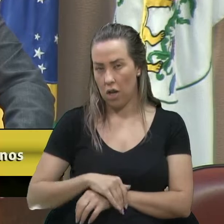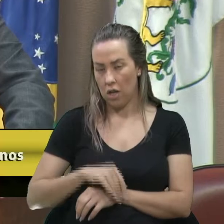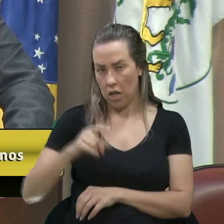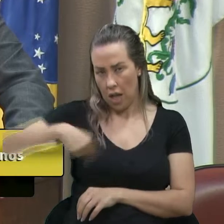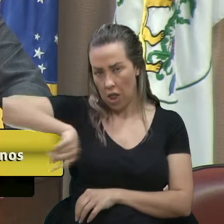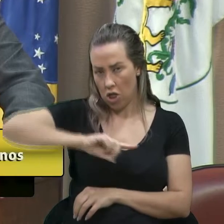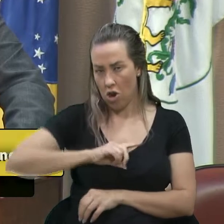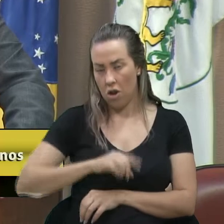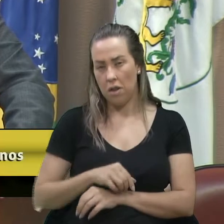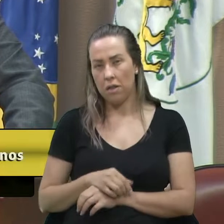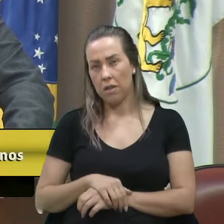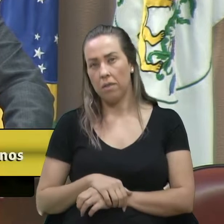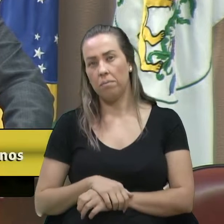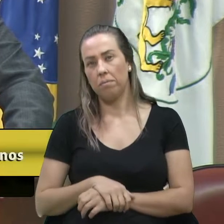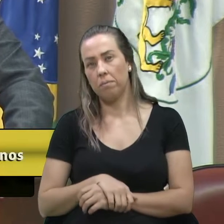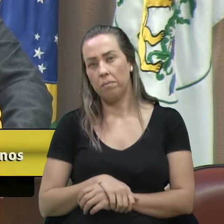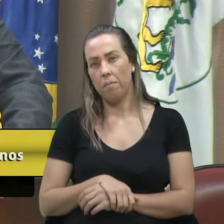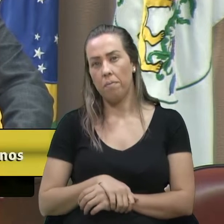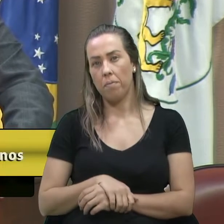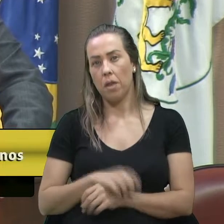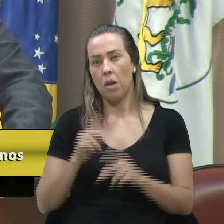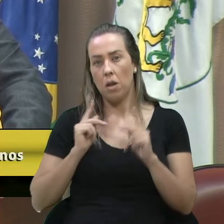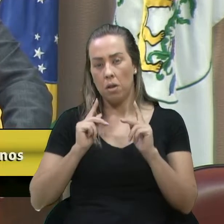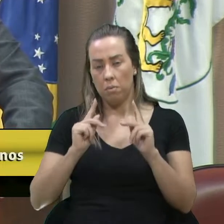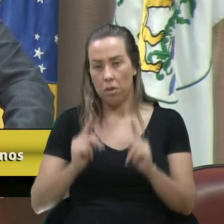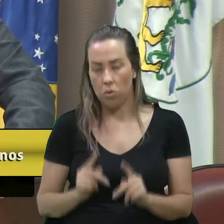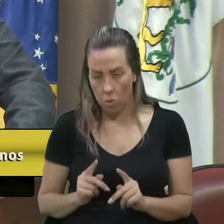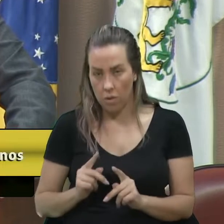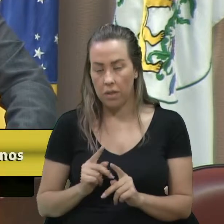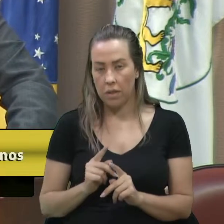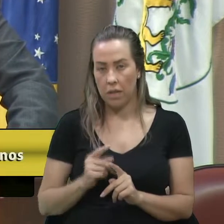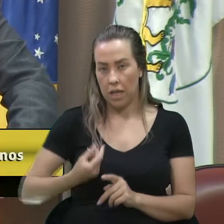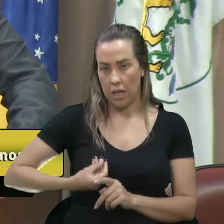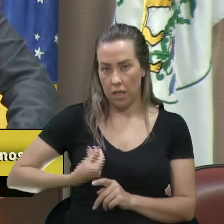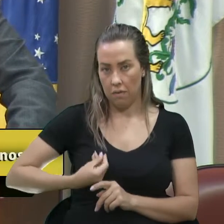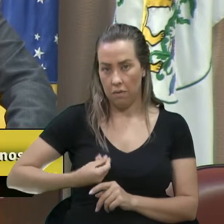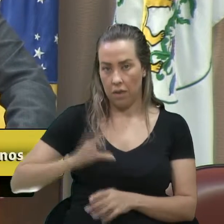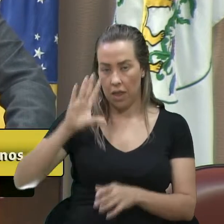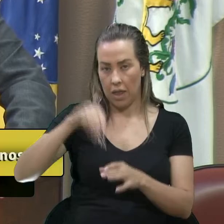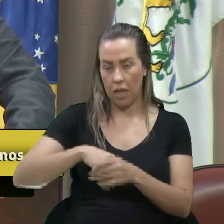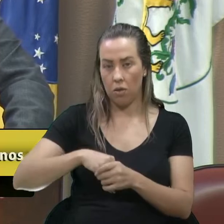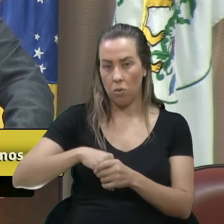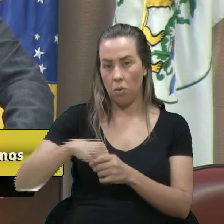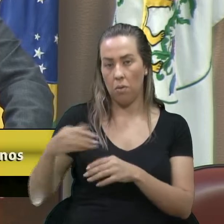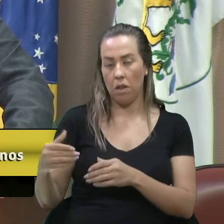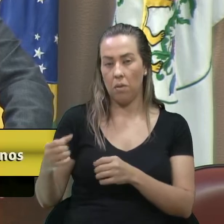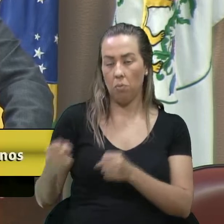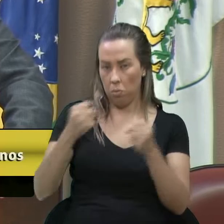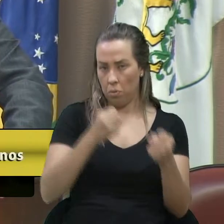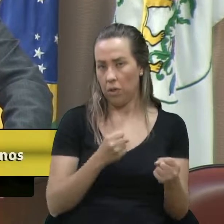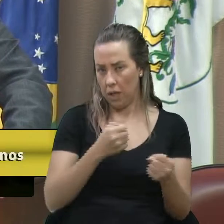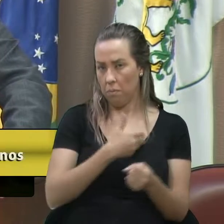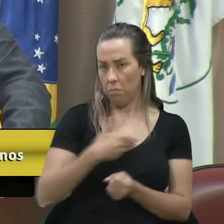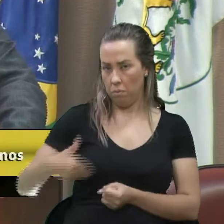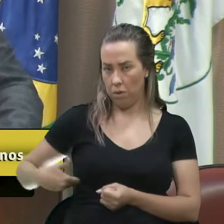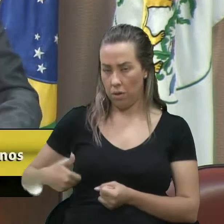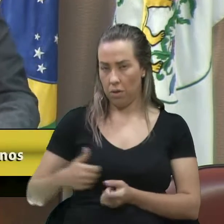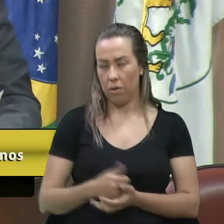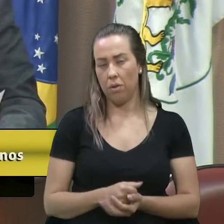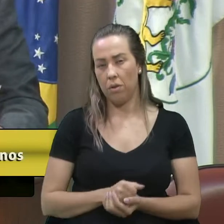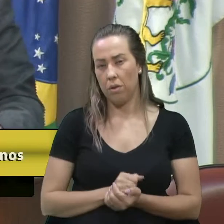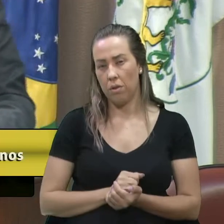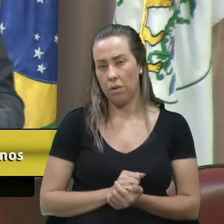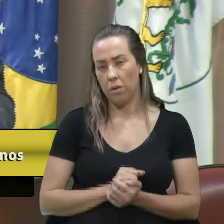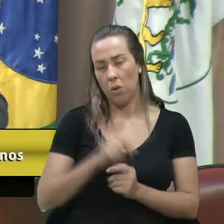somos nós, pessoas que se encontramos hoje na situação pública? Porque